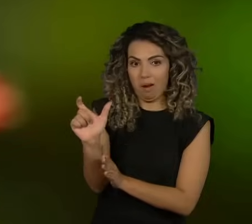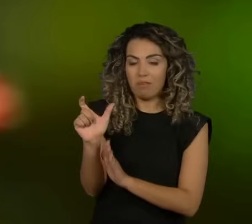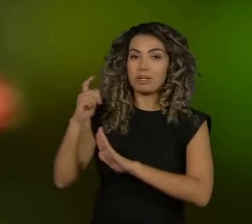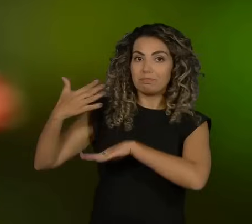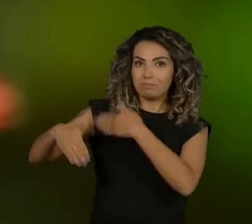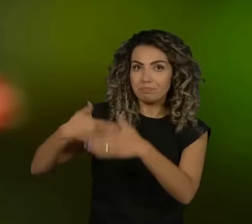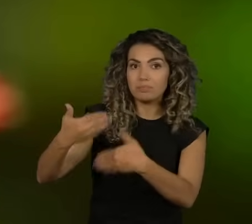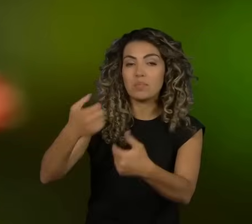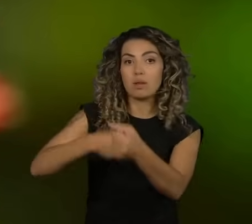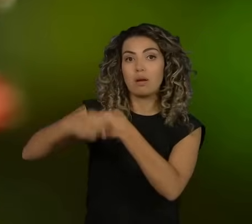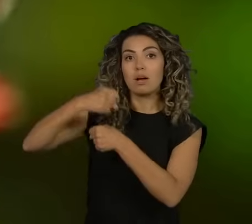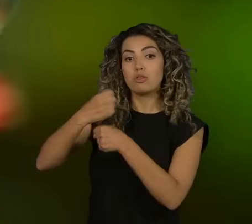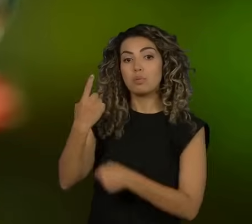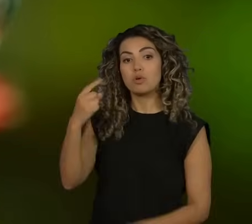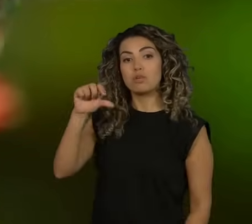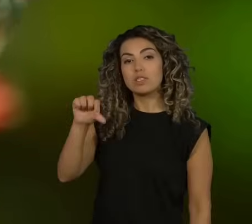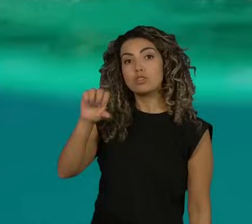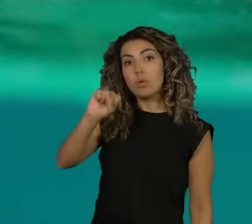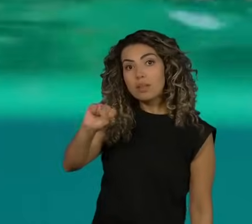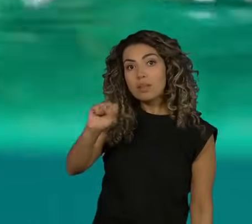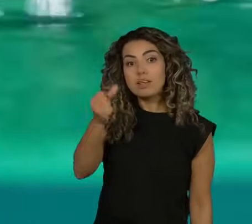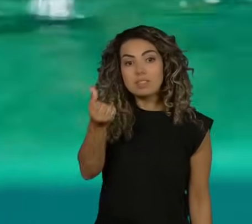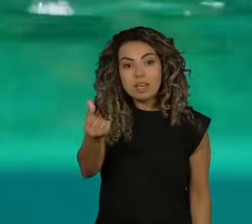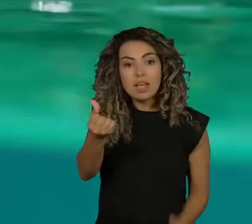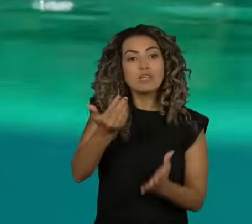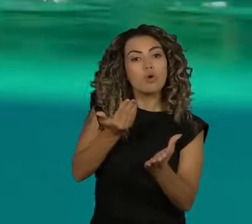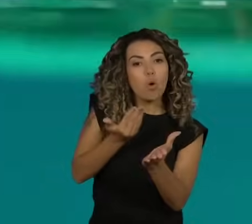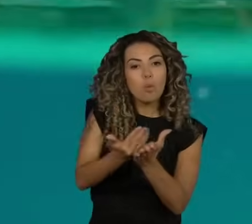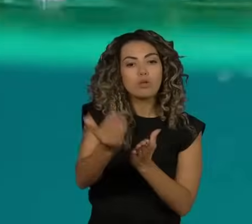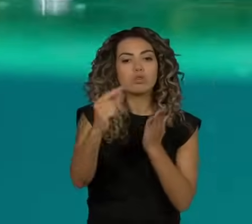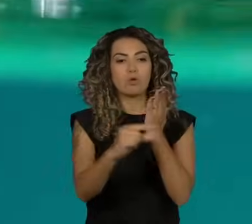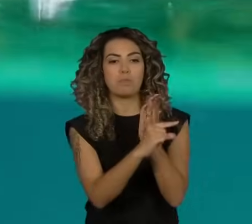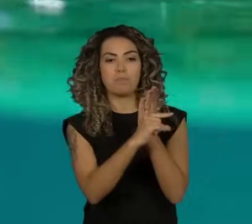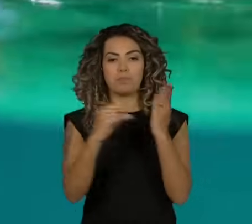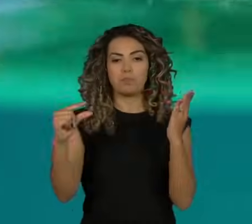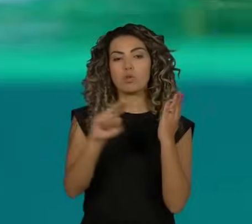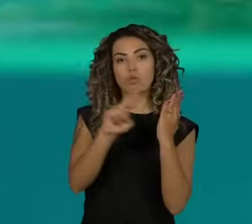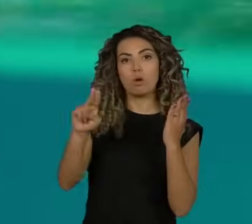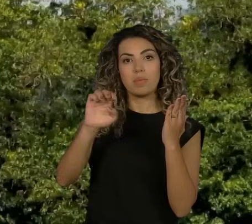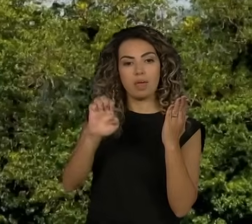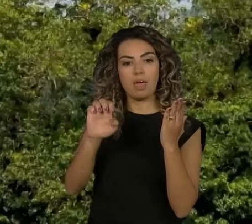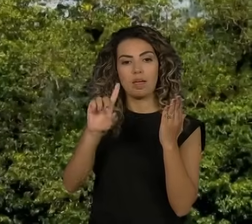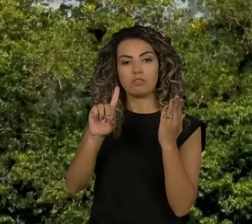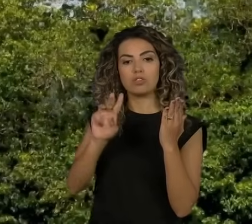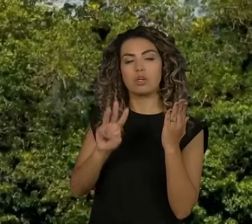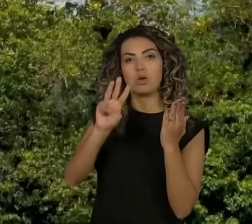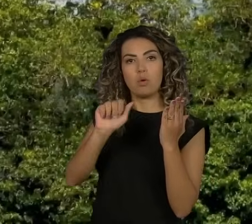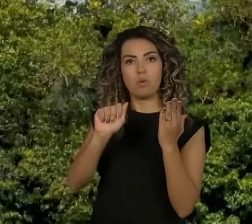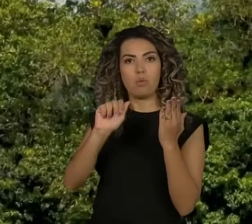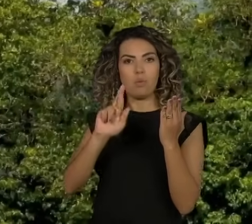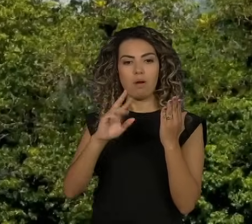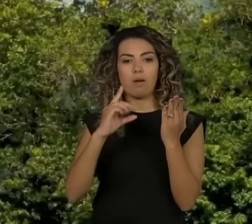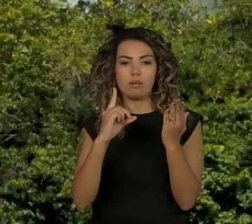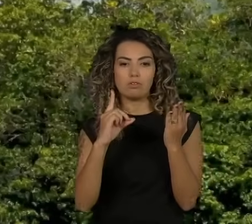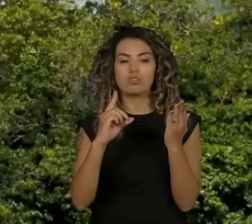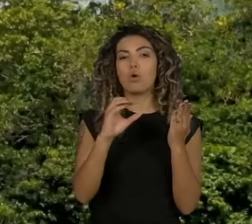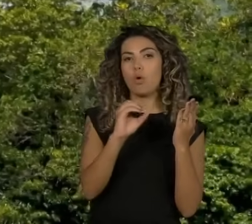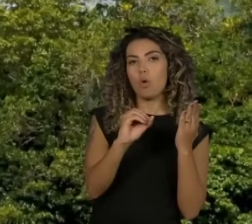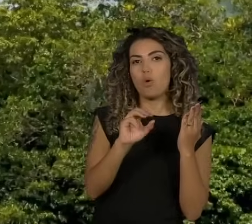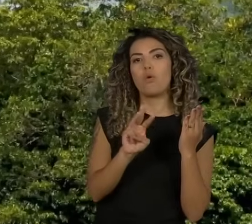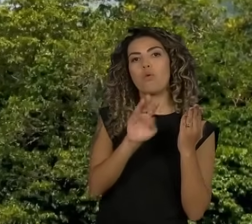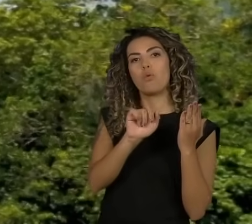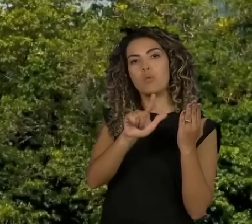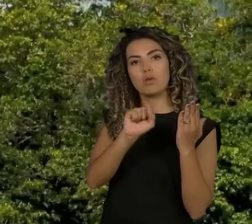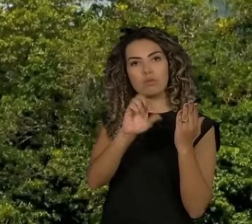livro Biodiversity, escrito pelo biólogo norte-americano Edward O. Wilson. Ela descreve a riqueza do mundo